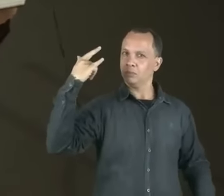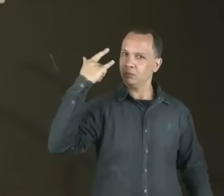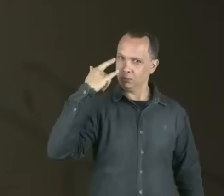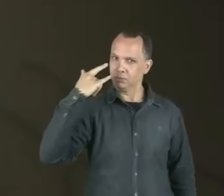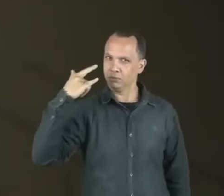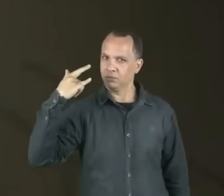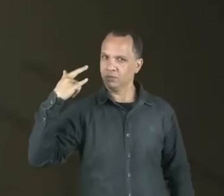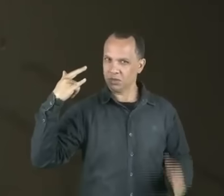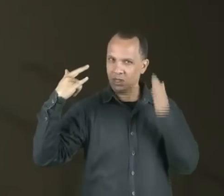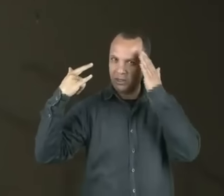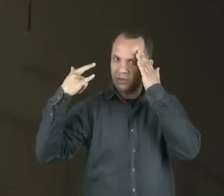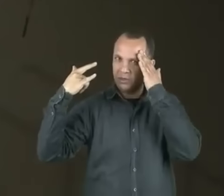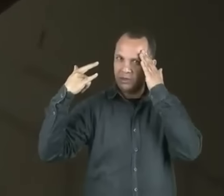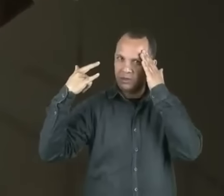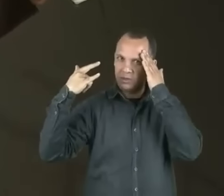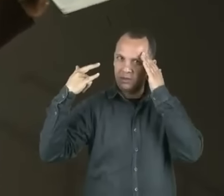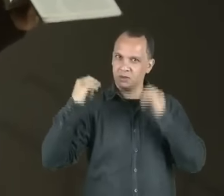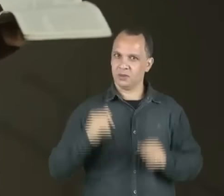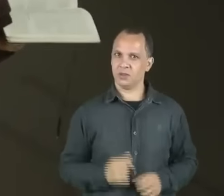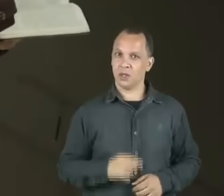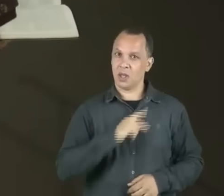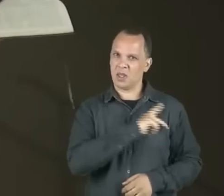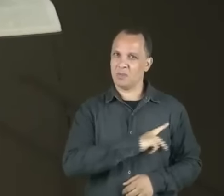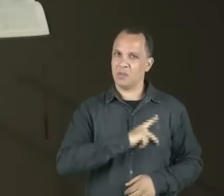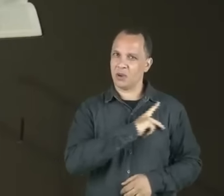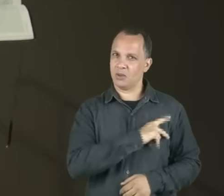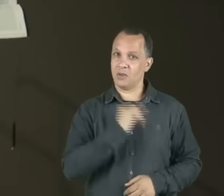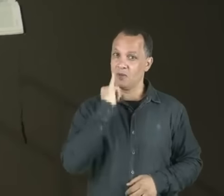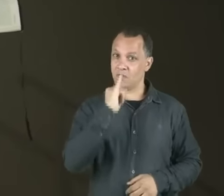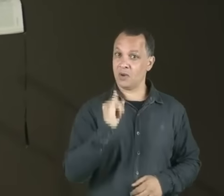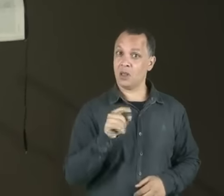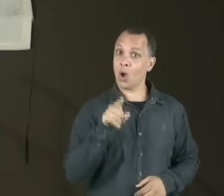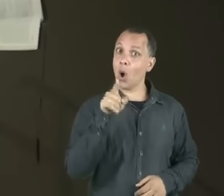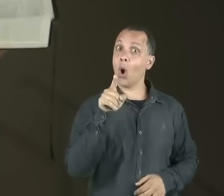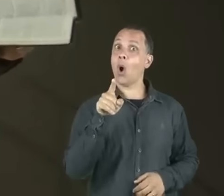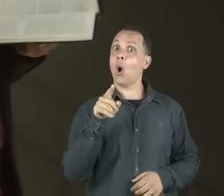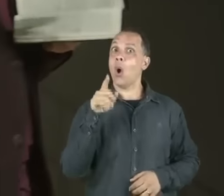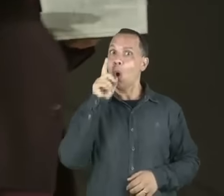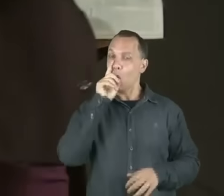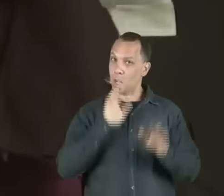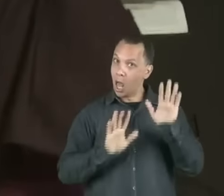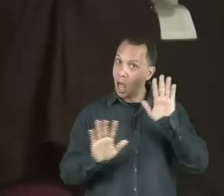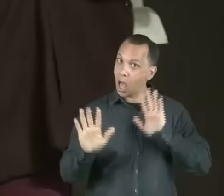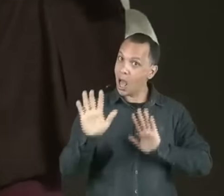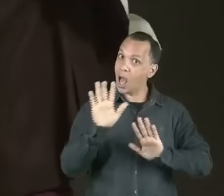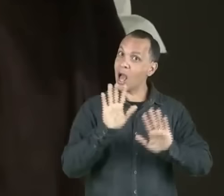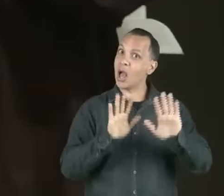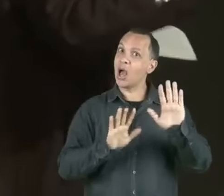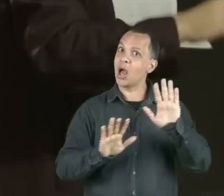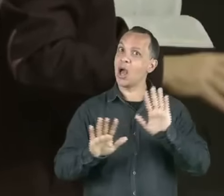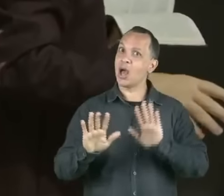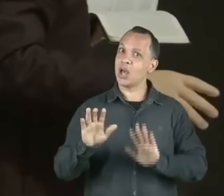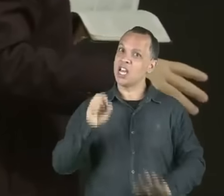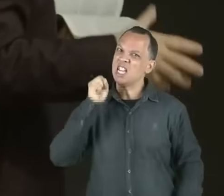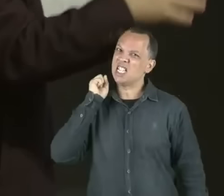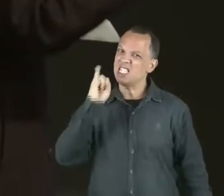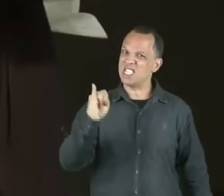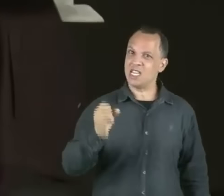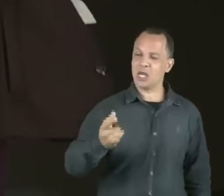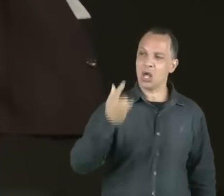eu e o Paulo está dizendo agora fiquem atentos porque a nossa luta não é contra carne e sangue nós não estamos lutando contra um outro